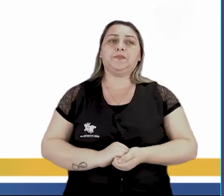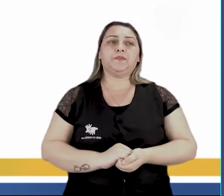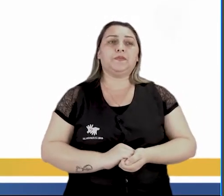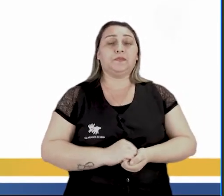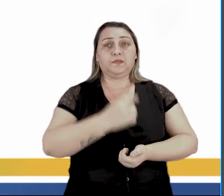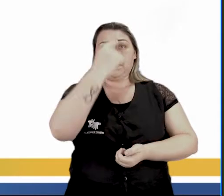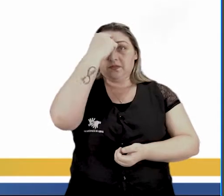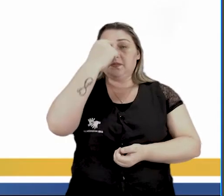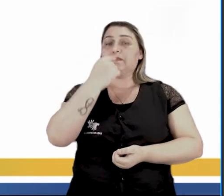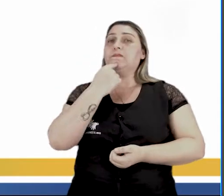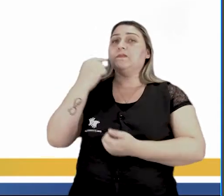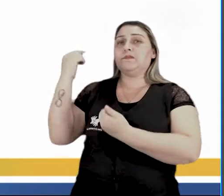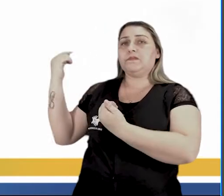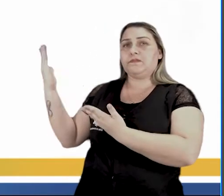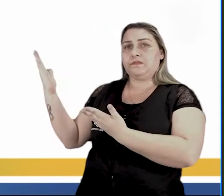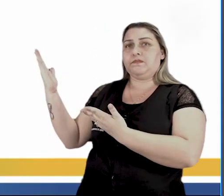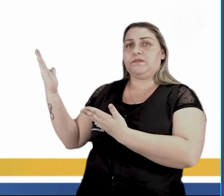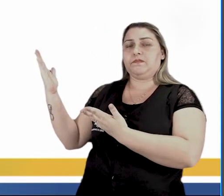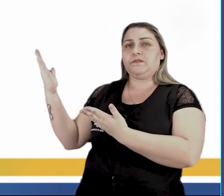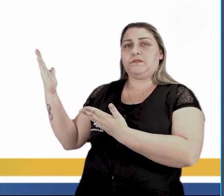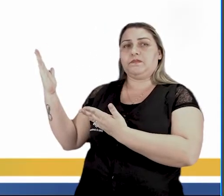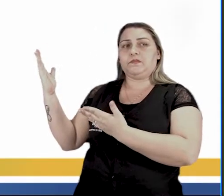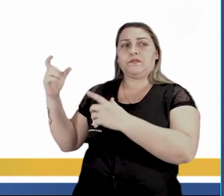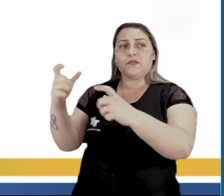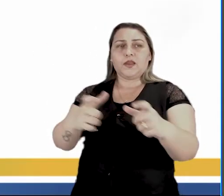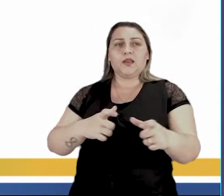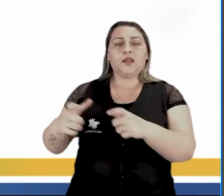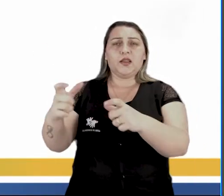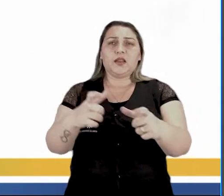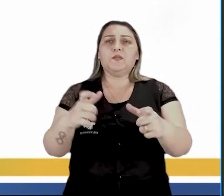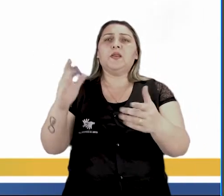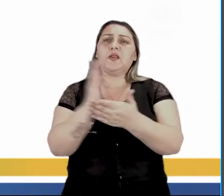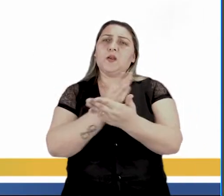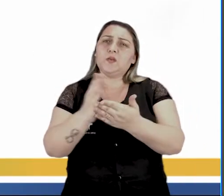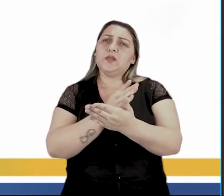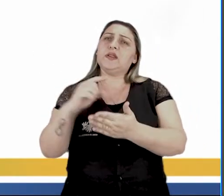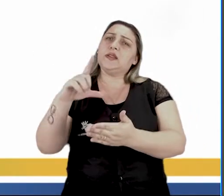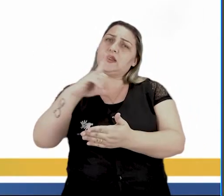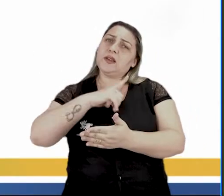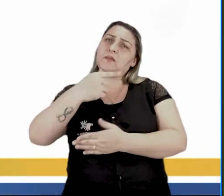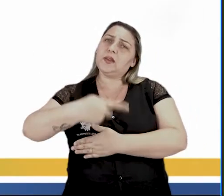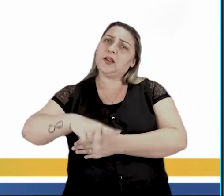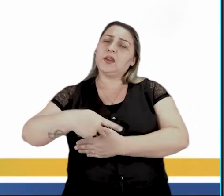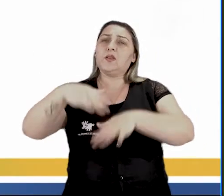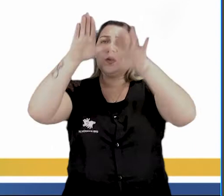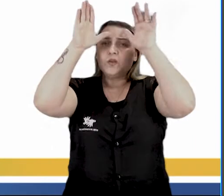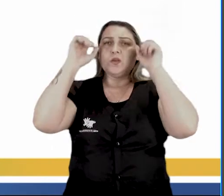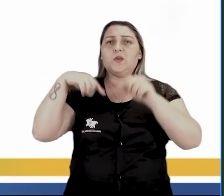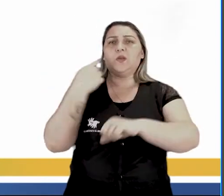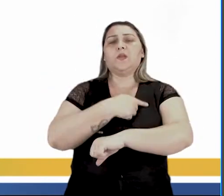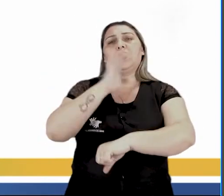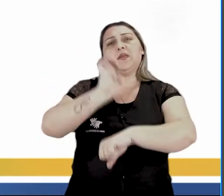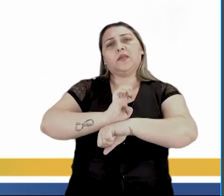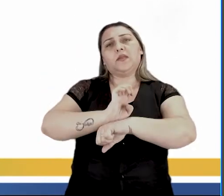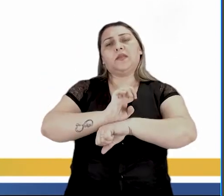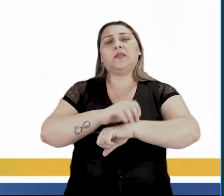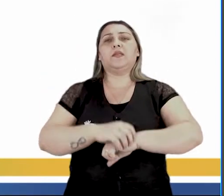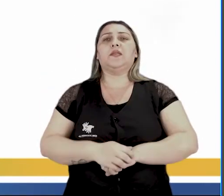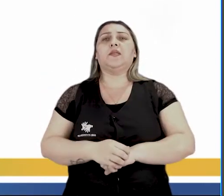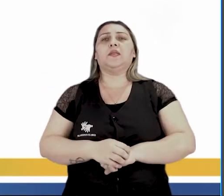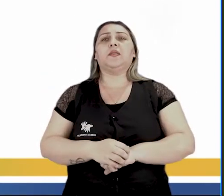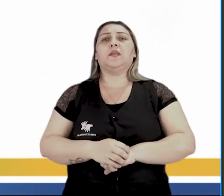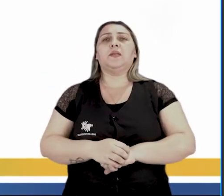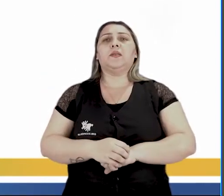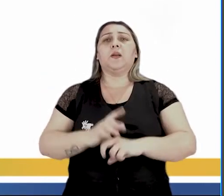E essas imagens já são dos espaços de lazer, de alguns espaços que nós temos aqui no nosso estado. O Parque